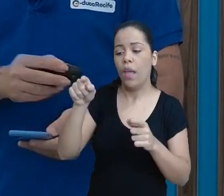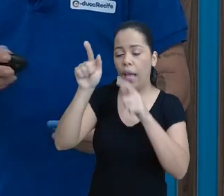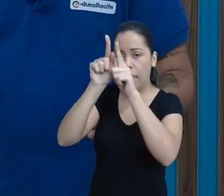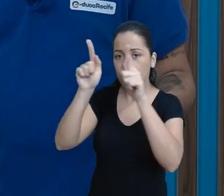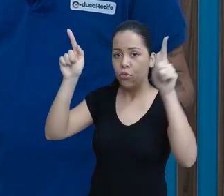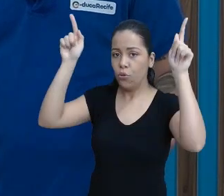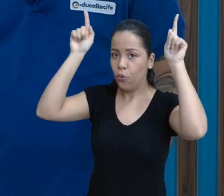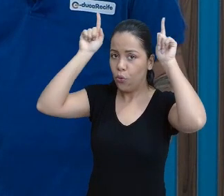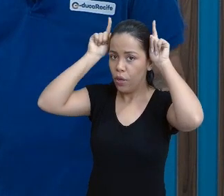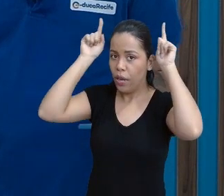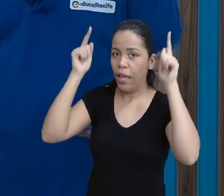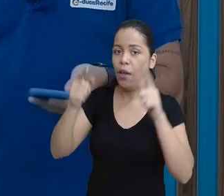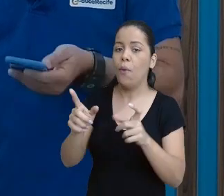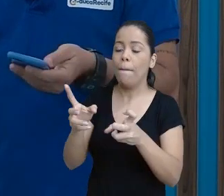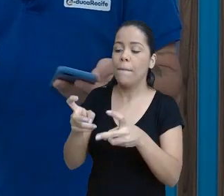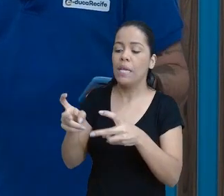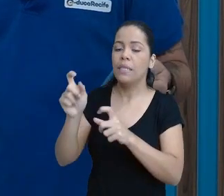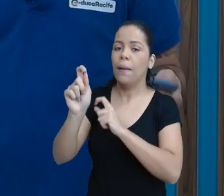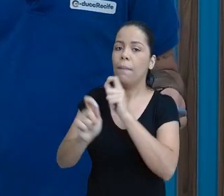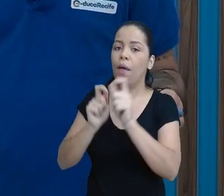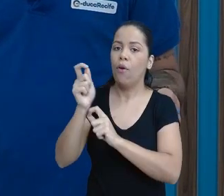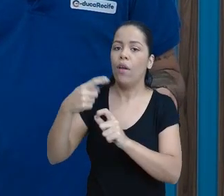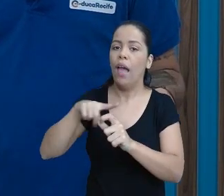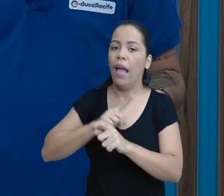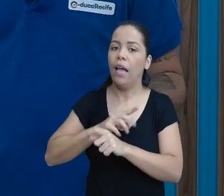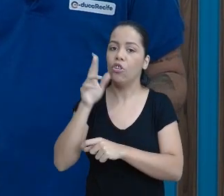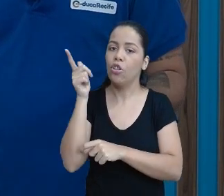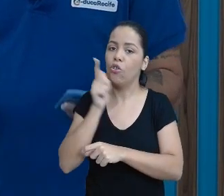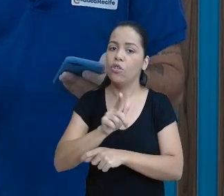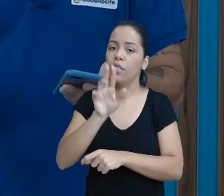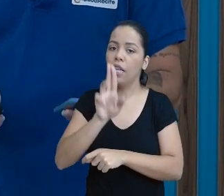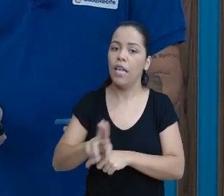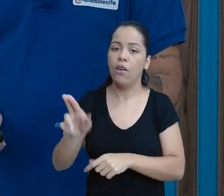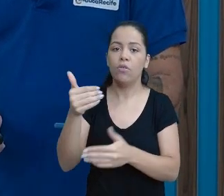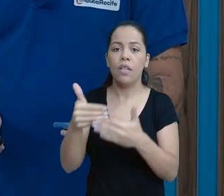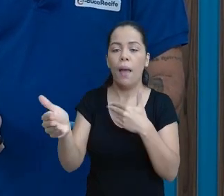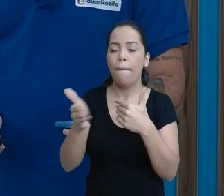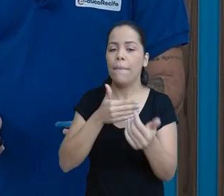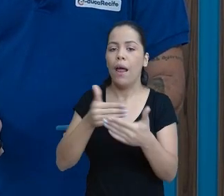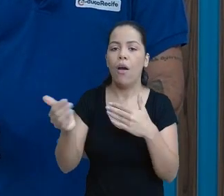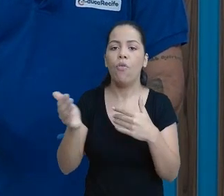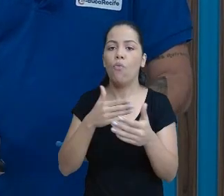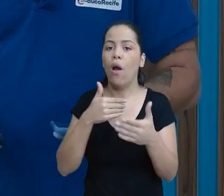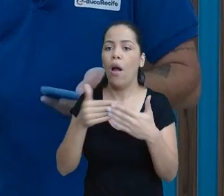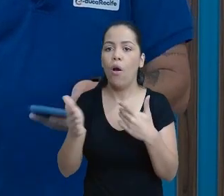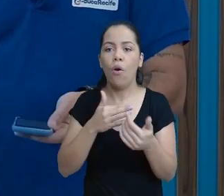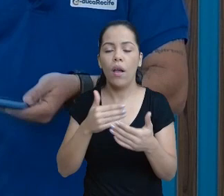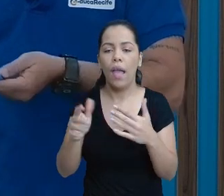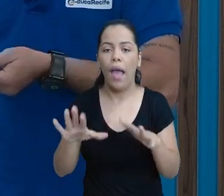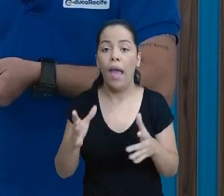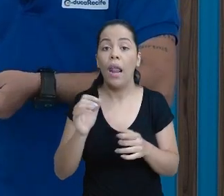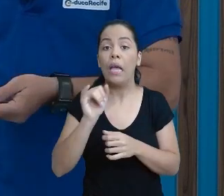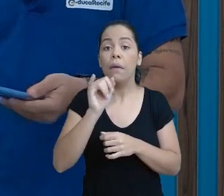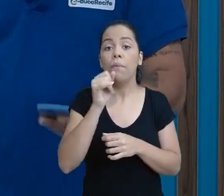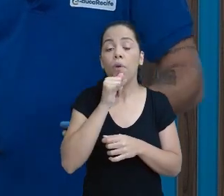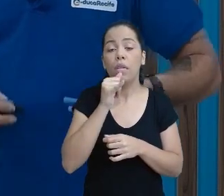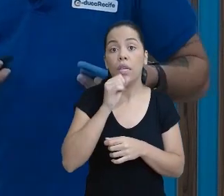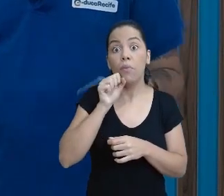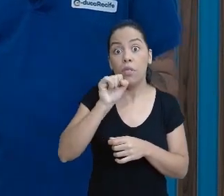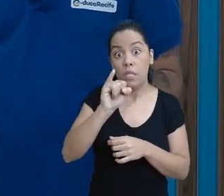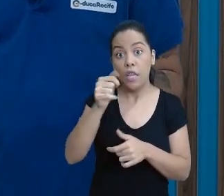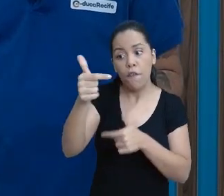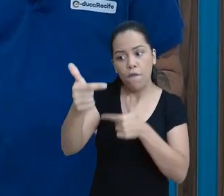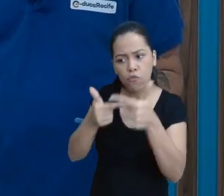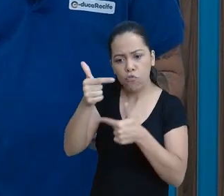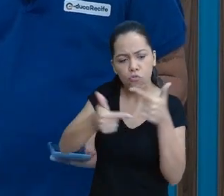para qualquer triângulo retângulo. Então, é a ideia que eu estou tentando trazer aqui. Vamos partir da seguinte noção. Se funciona para esse, será